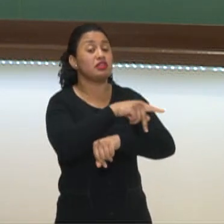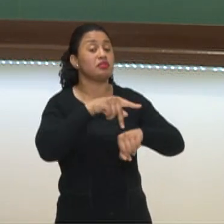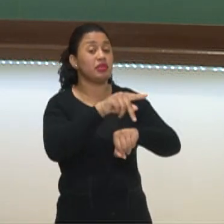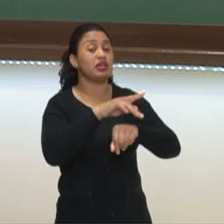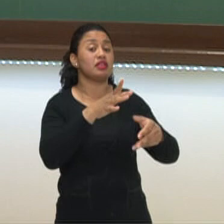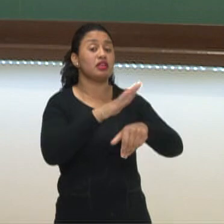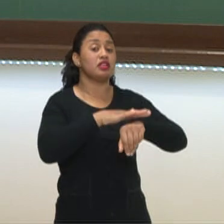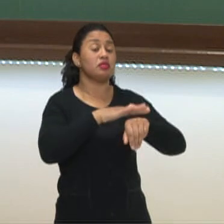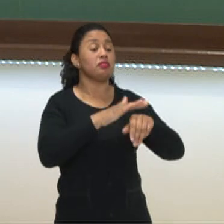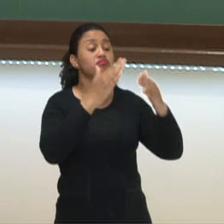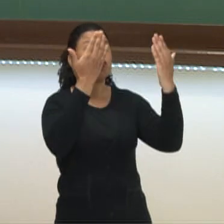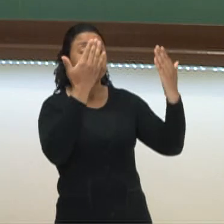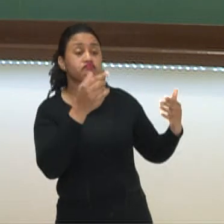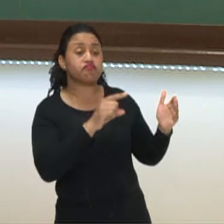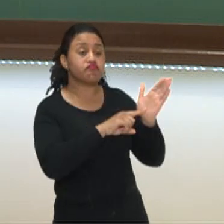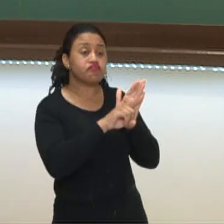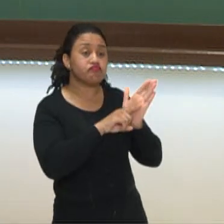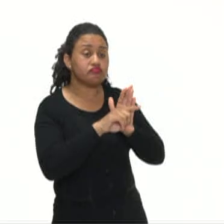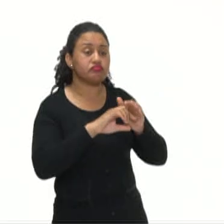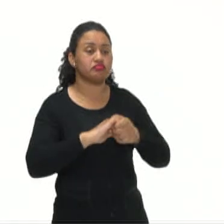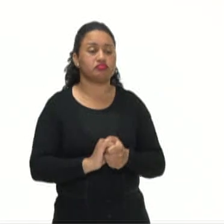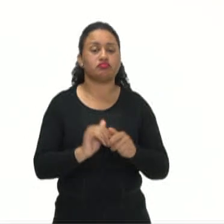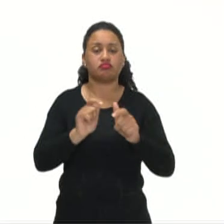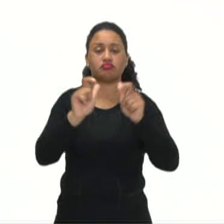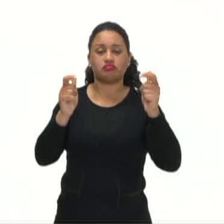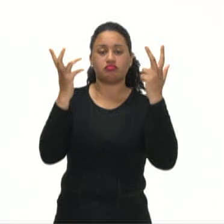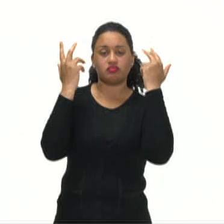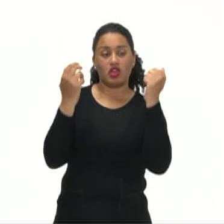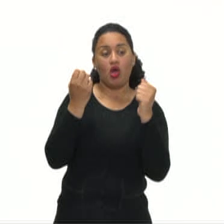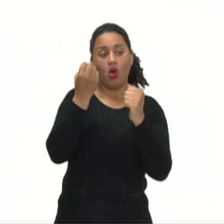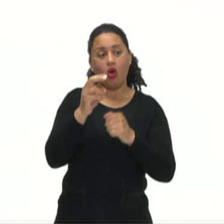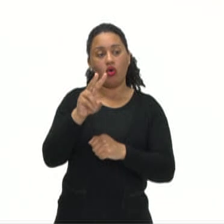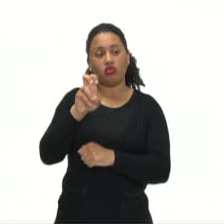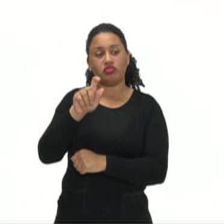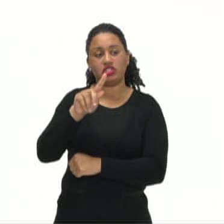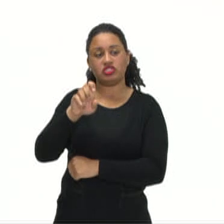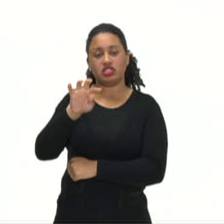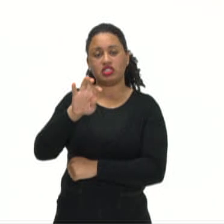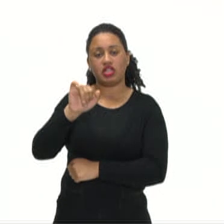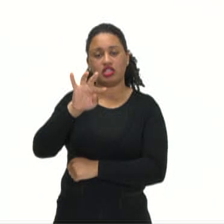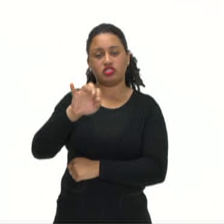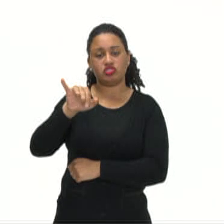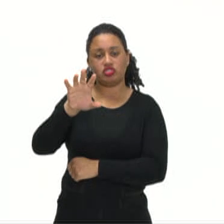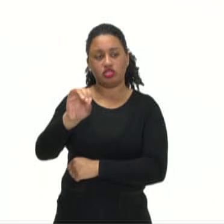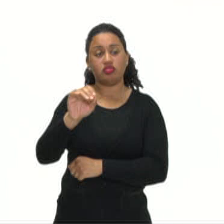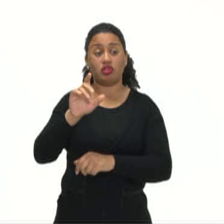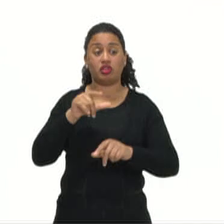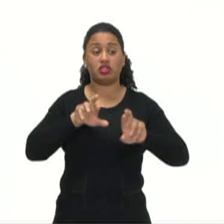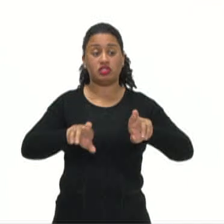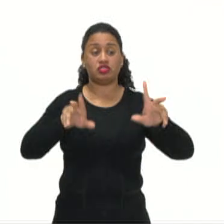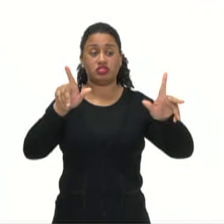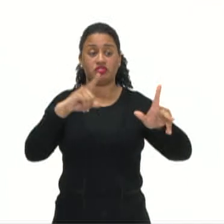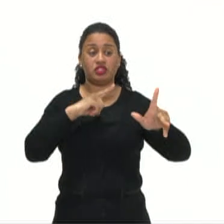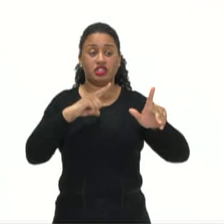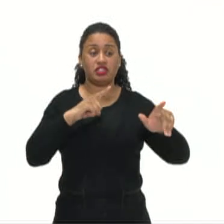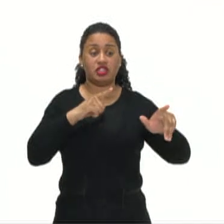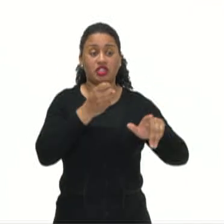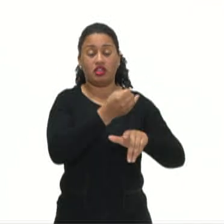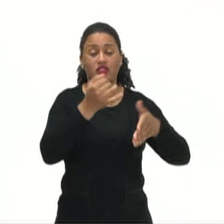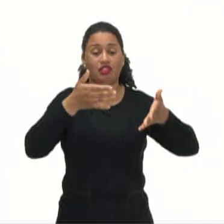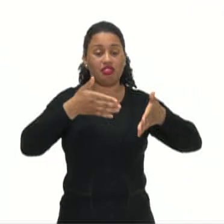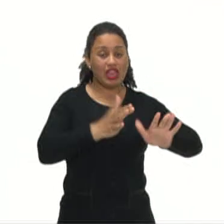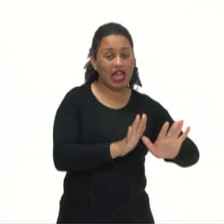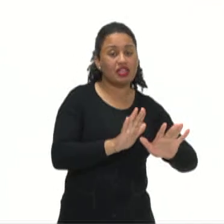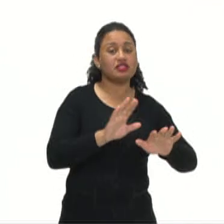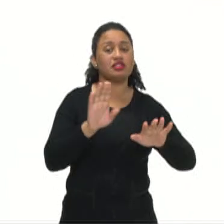está sendo analisado. Sobre o crescimento natural ou vegetativo, é determinado pela diferença entre as taxas de natalidade e